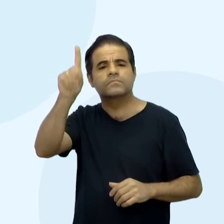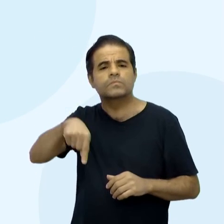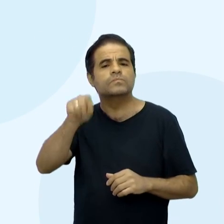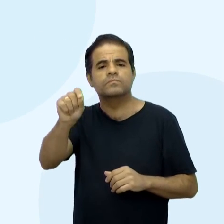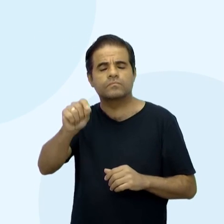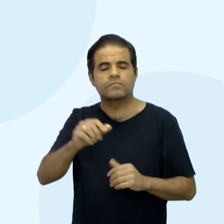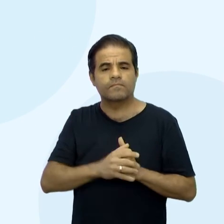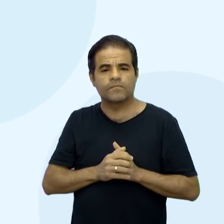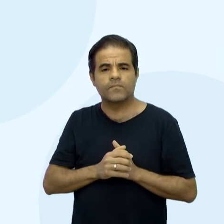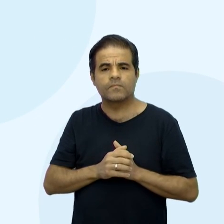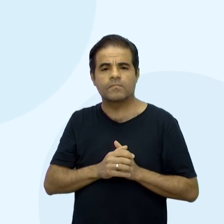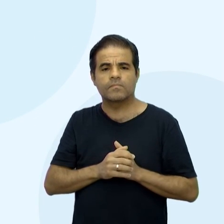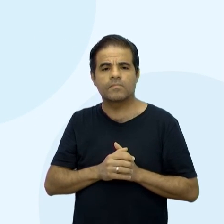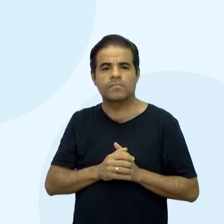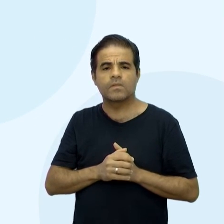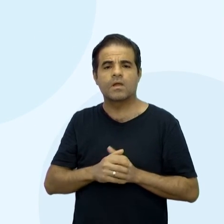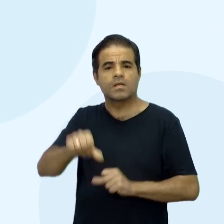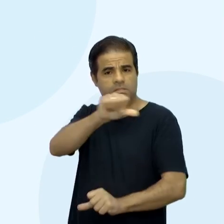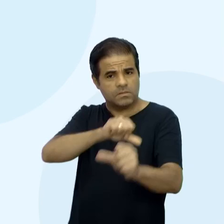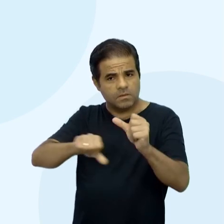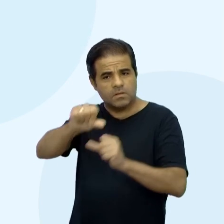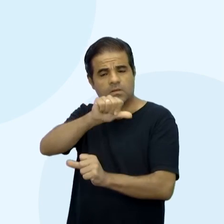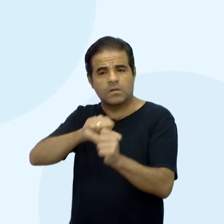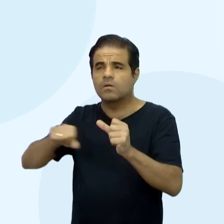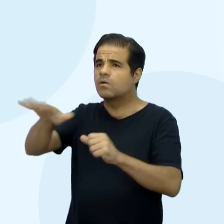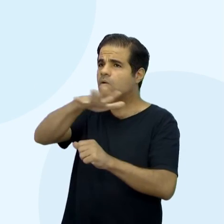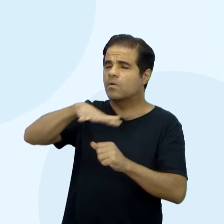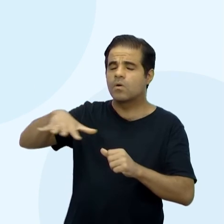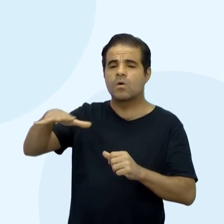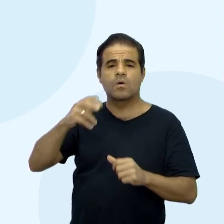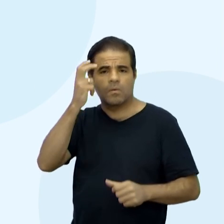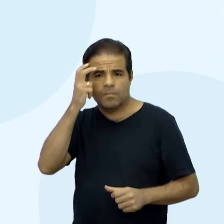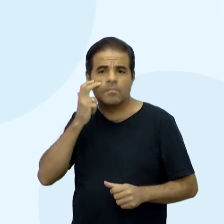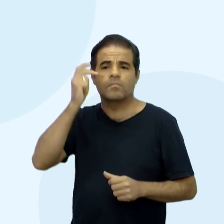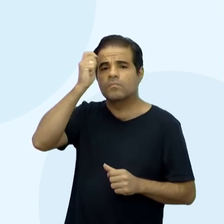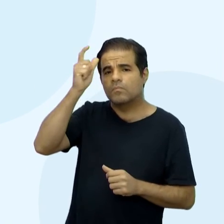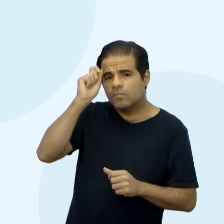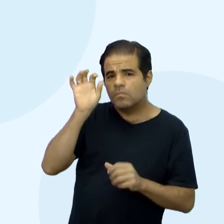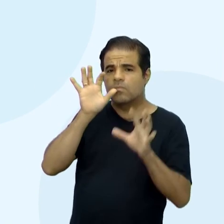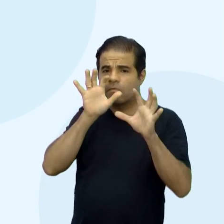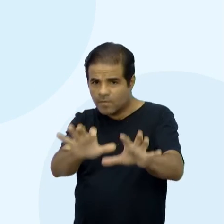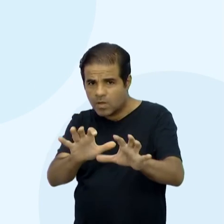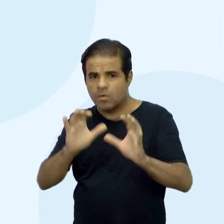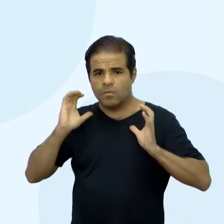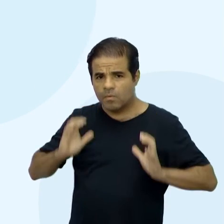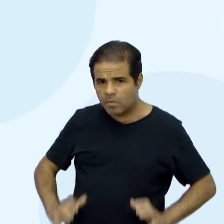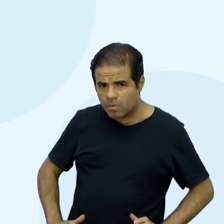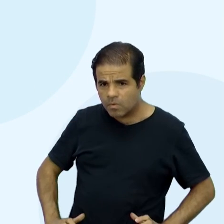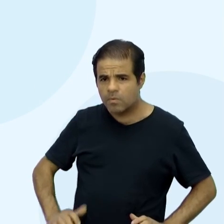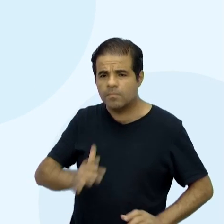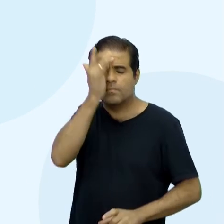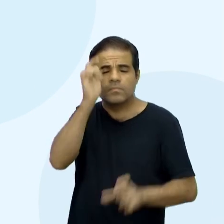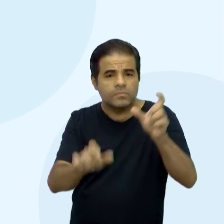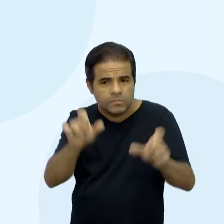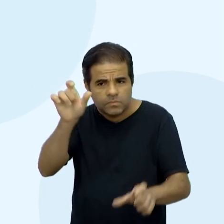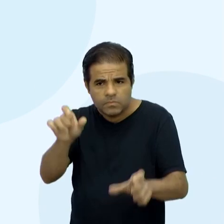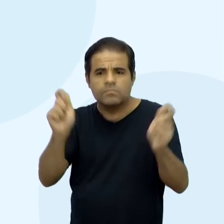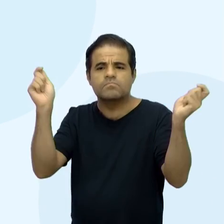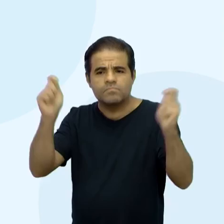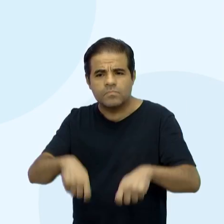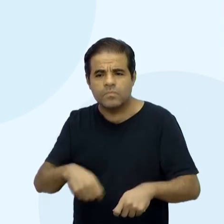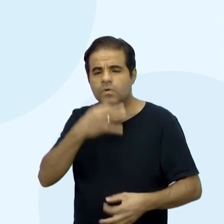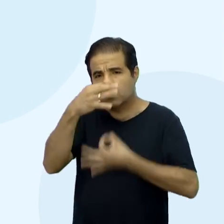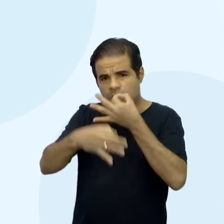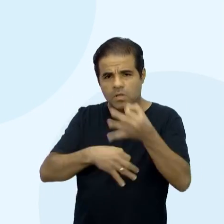é: as transformações da paisagem cultural interferem no comportamento dos indivíduos? Aí você pode citar